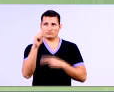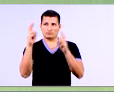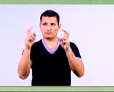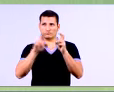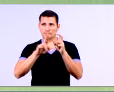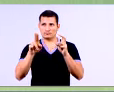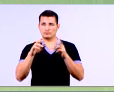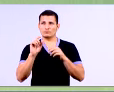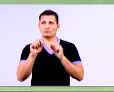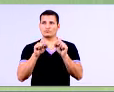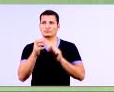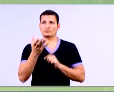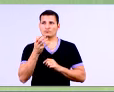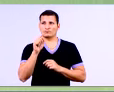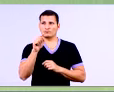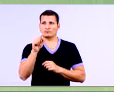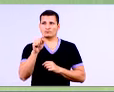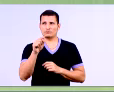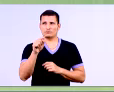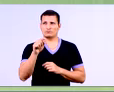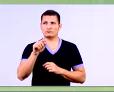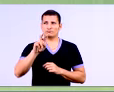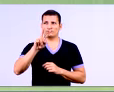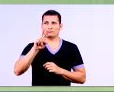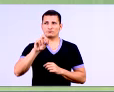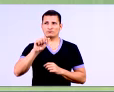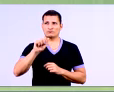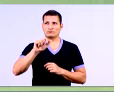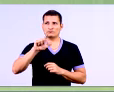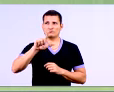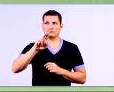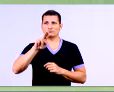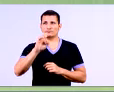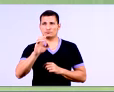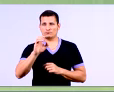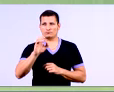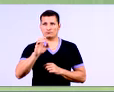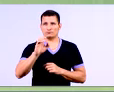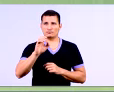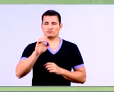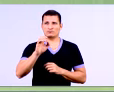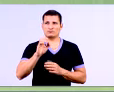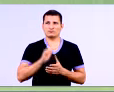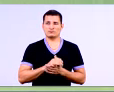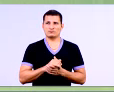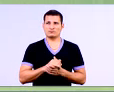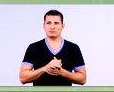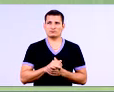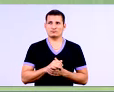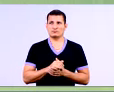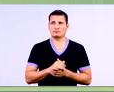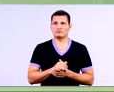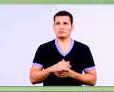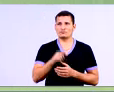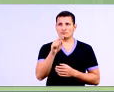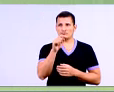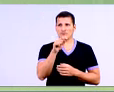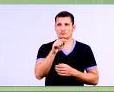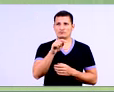quero desse elemento? Eu quero o valor do elemento. Aqui, na variável